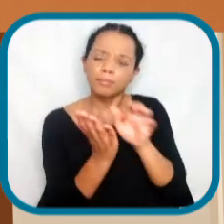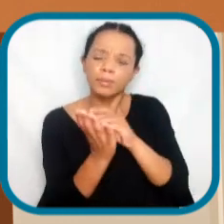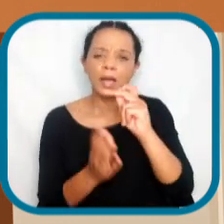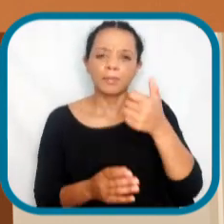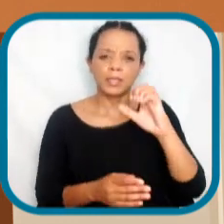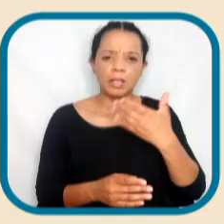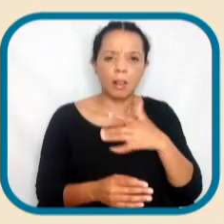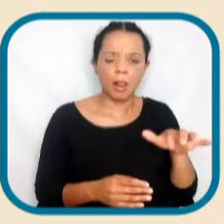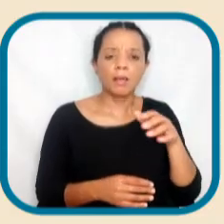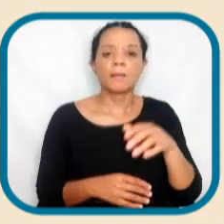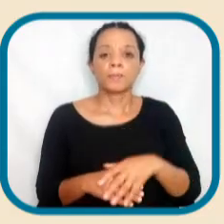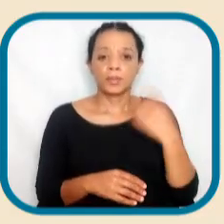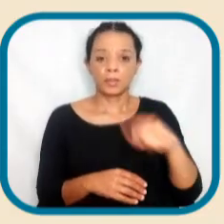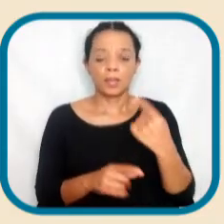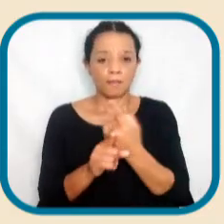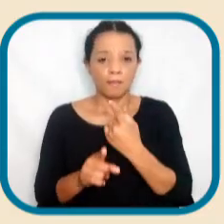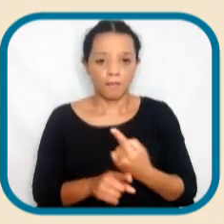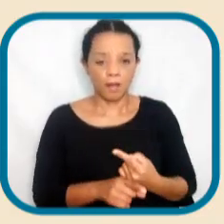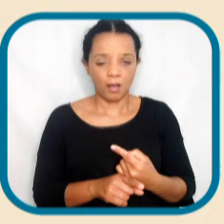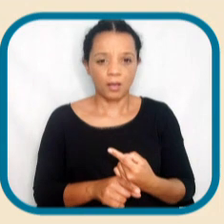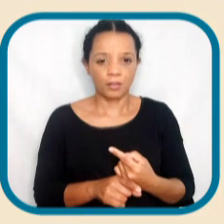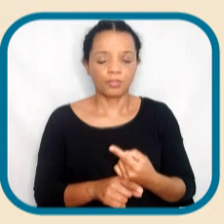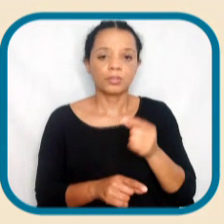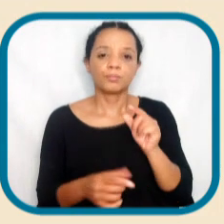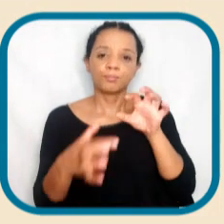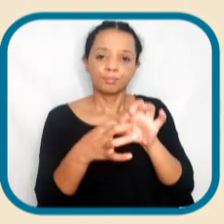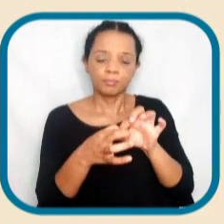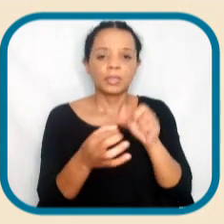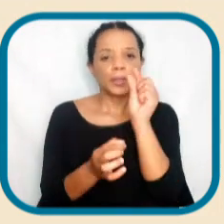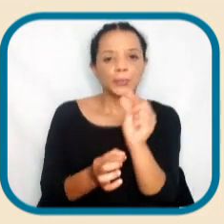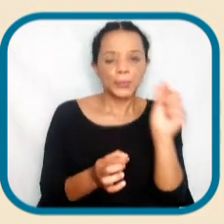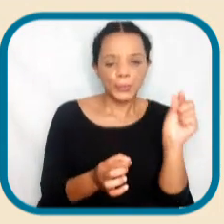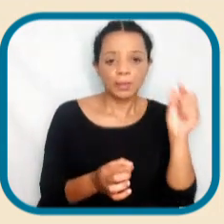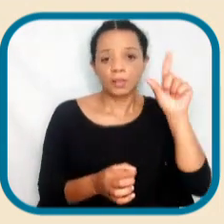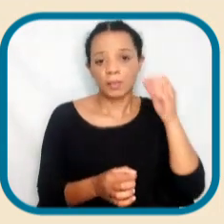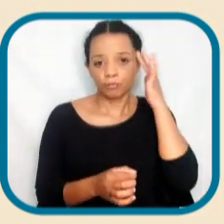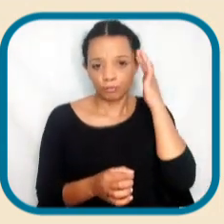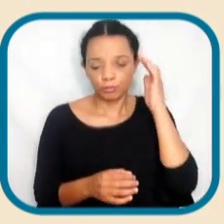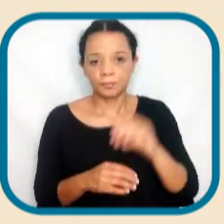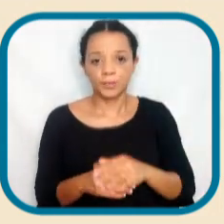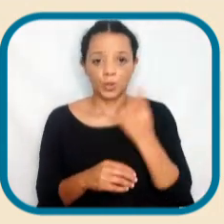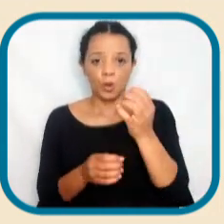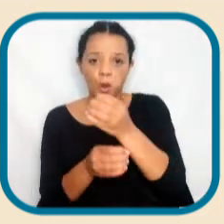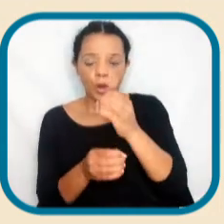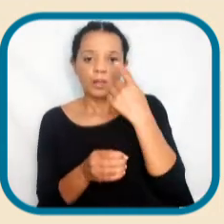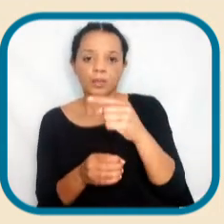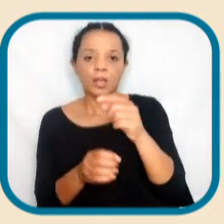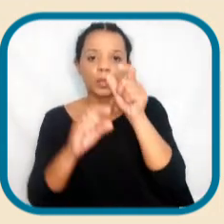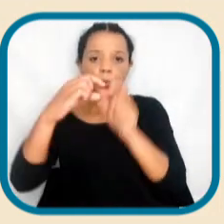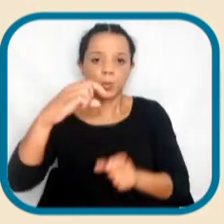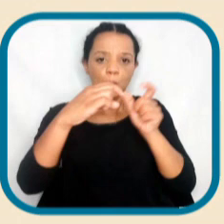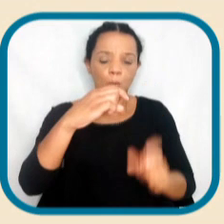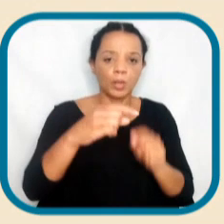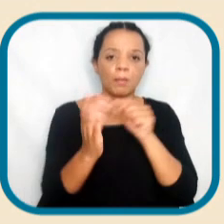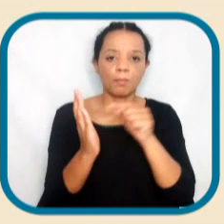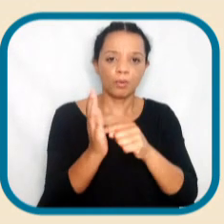em Braille? O sistema tem várias células que correspondem a letras do alfabeto e números. Cada célula tem 2